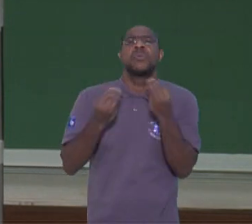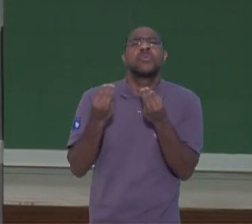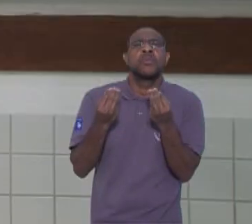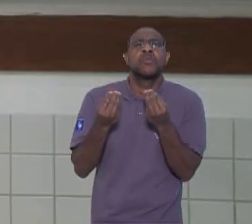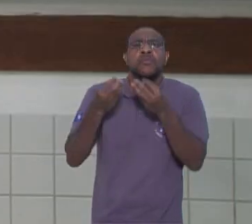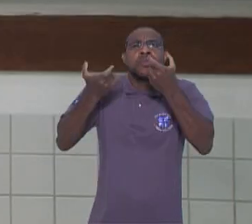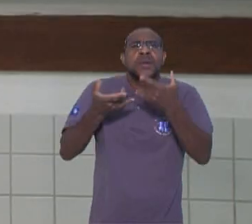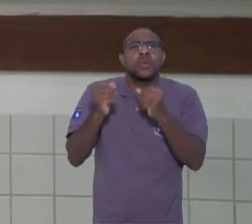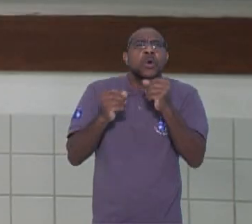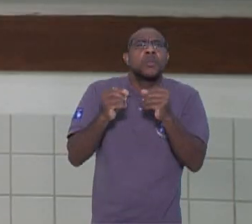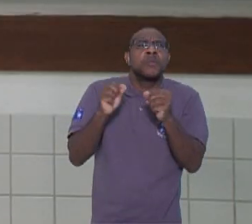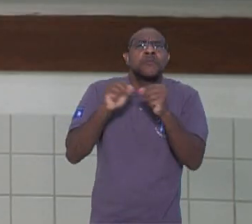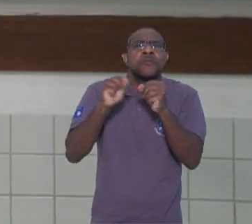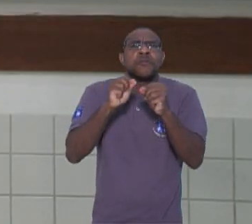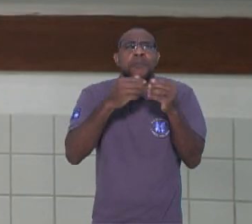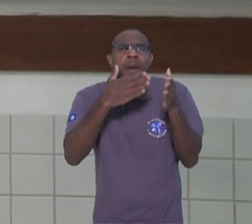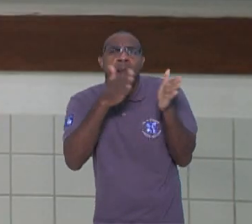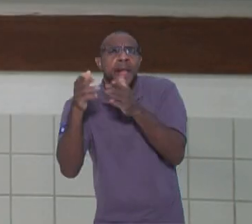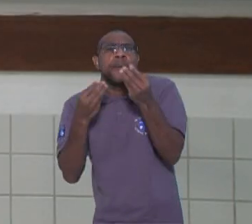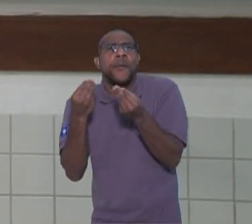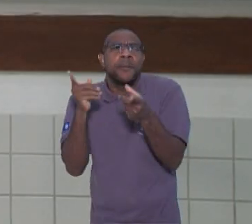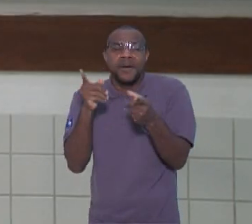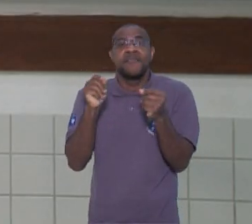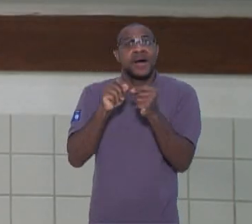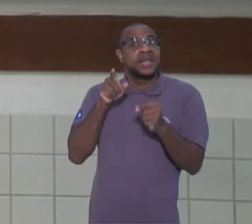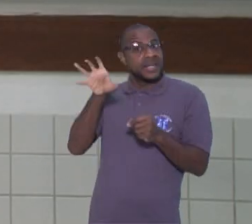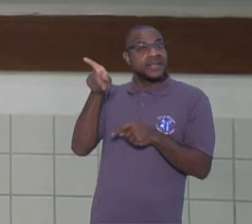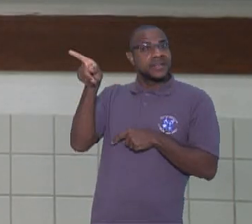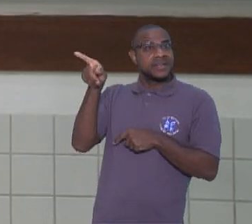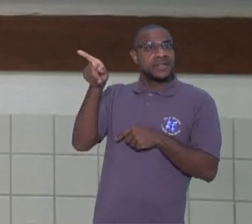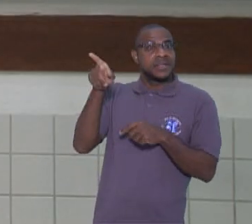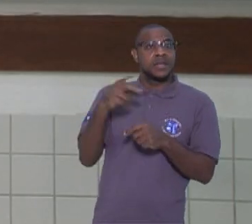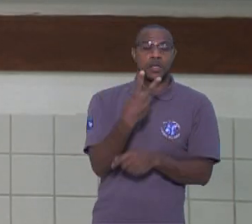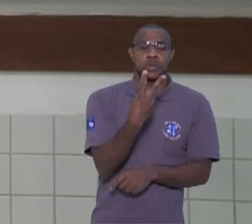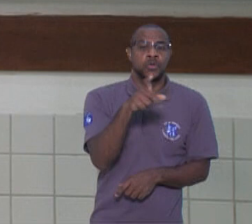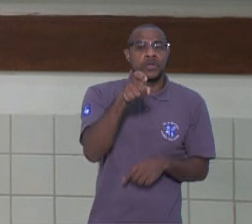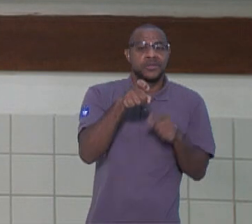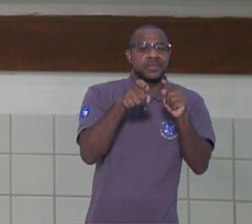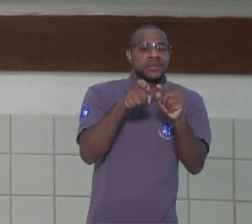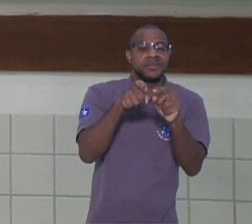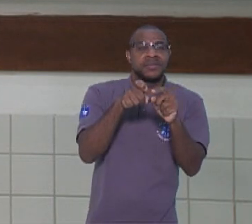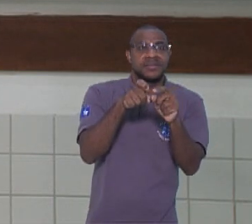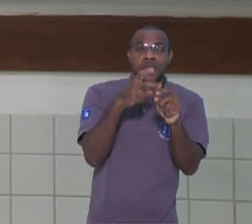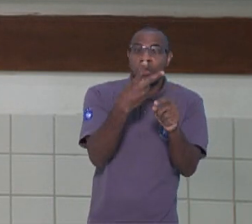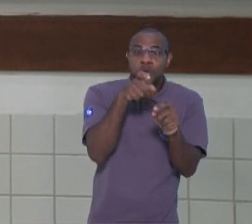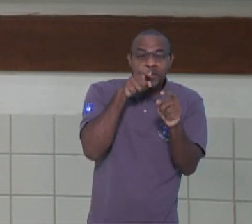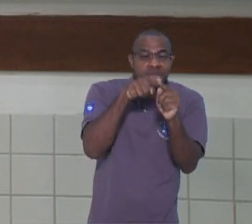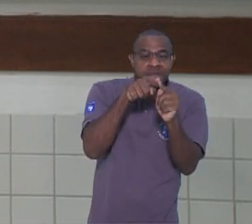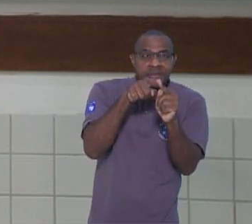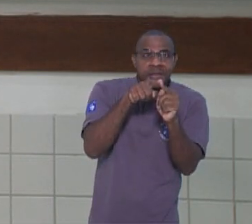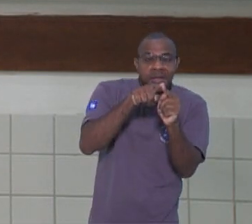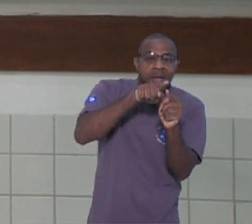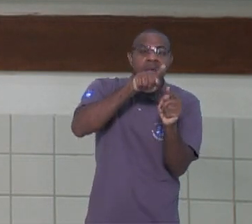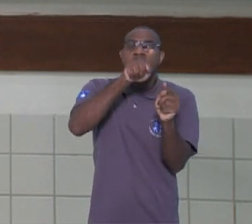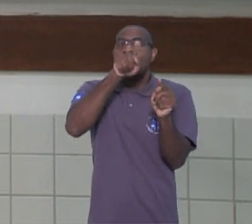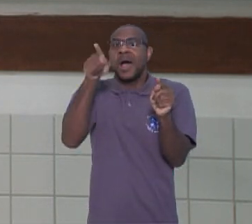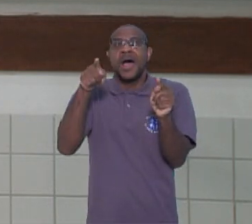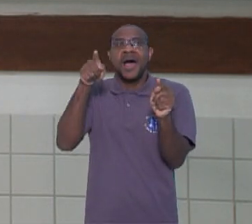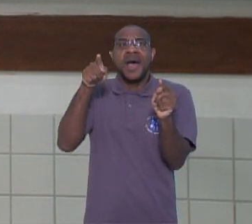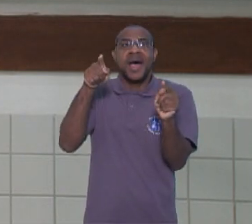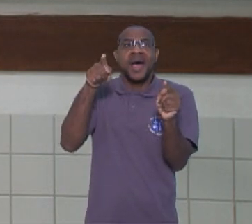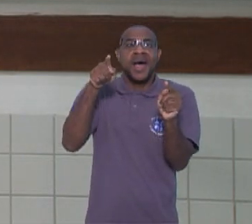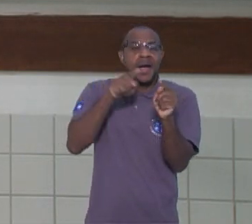É, simplesmente devemos fazer isso aqui. O que está acontecendo? O 2x, ele faz a